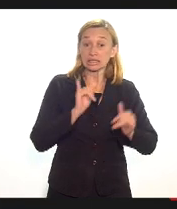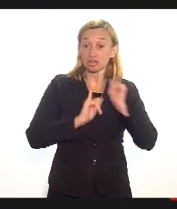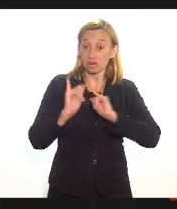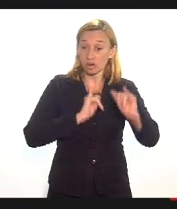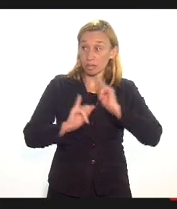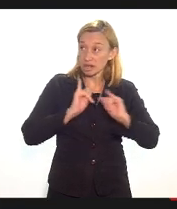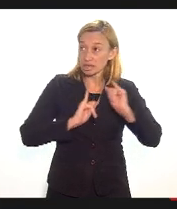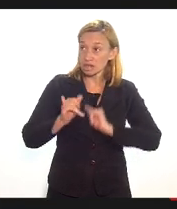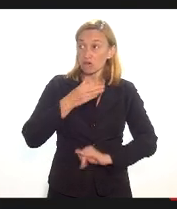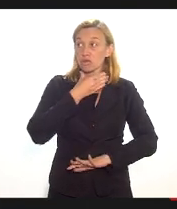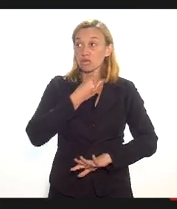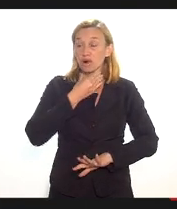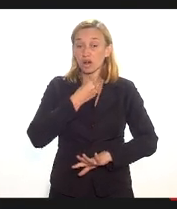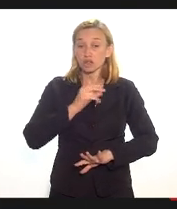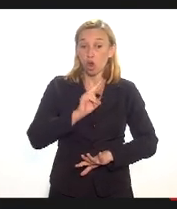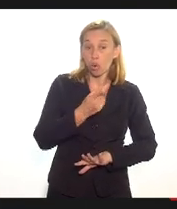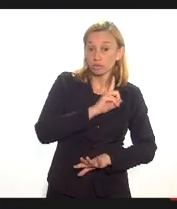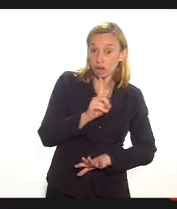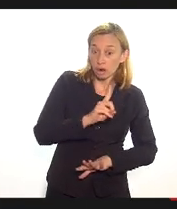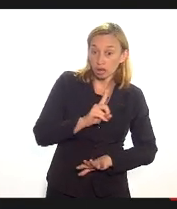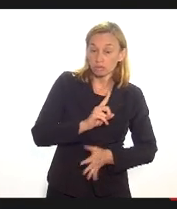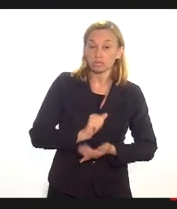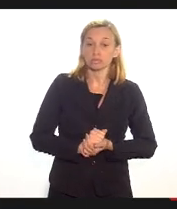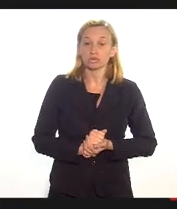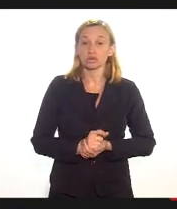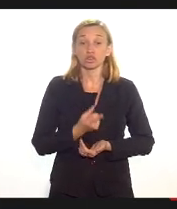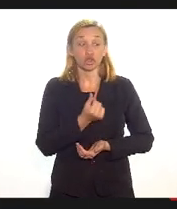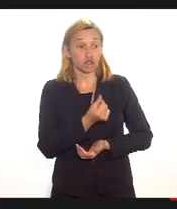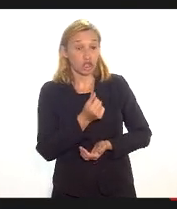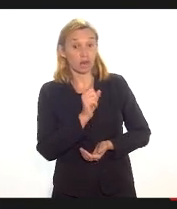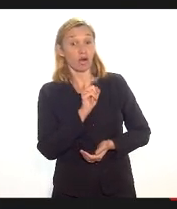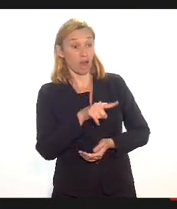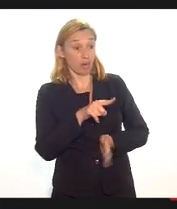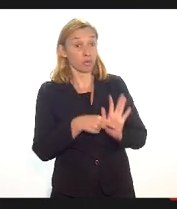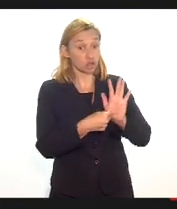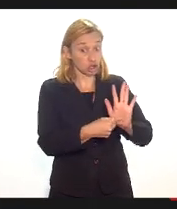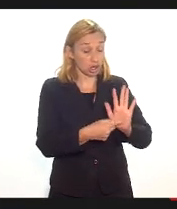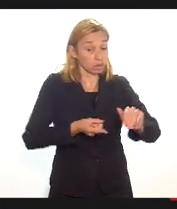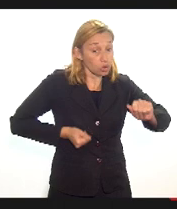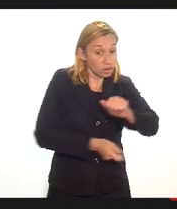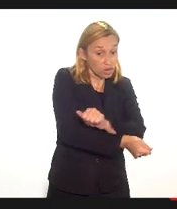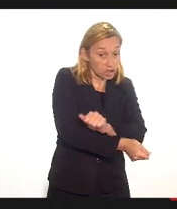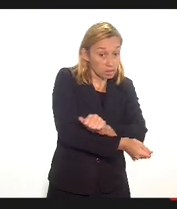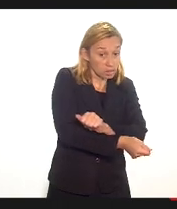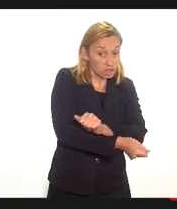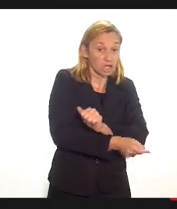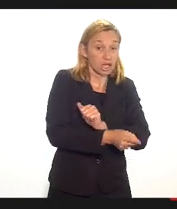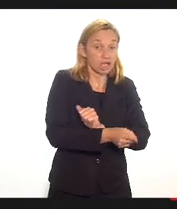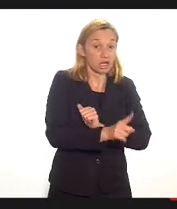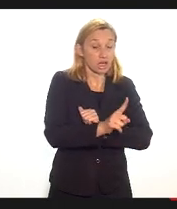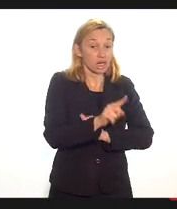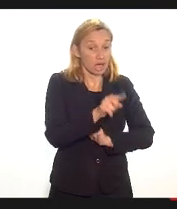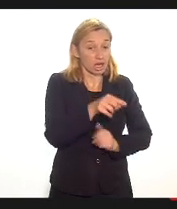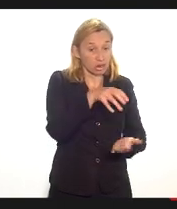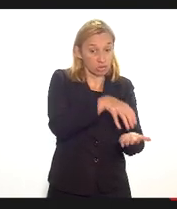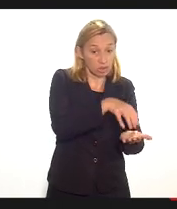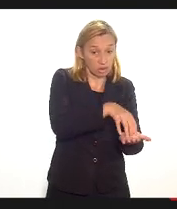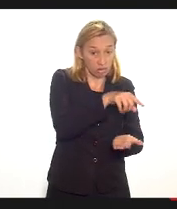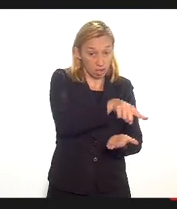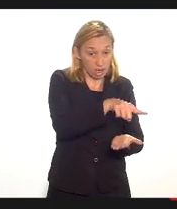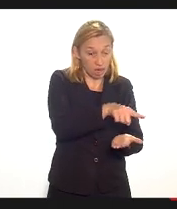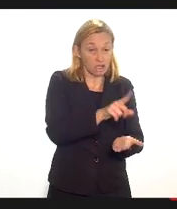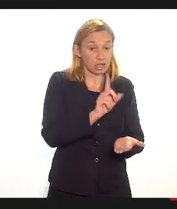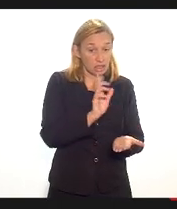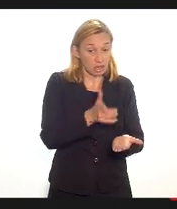falsas ou não, e se efetivamente aquele dinheiro que é declarado como investimento, ele no âmbito do SEMPES, ele vem